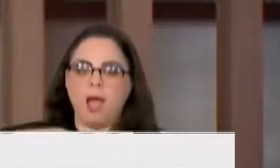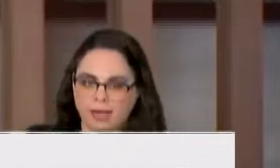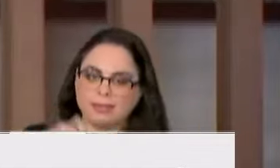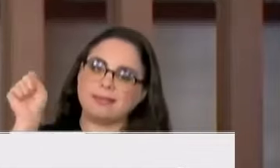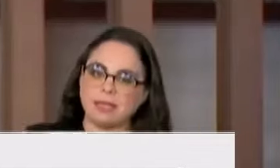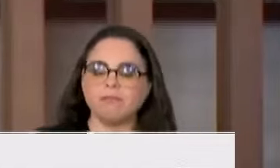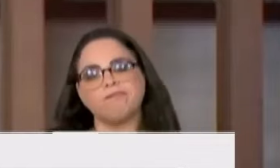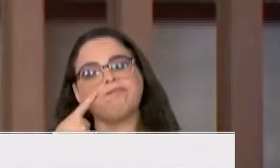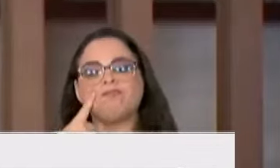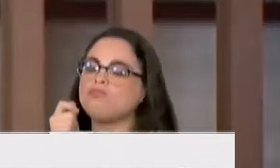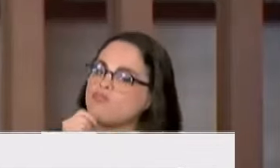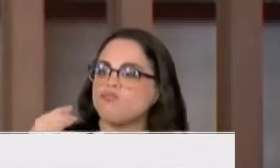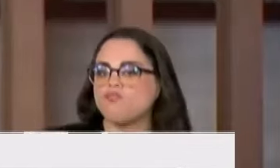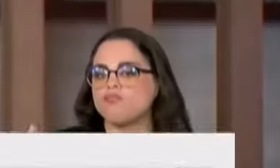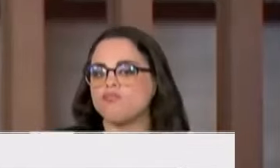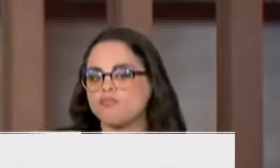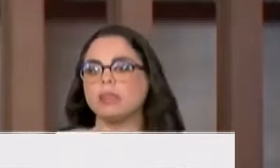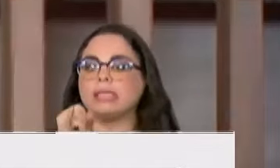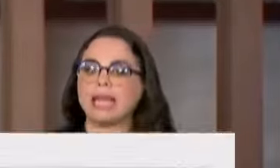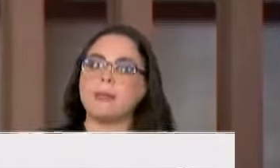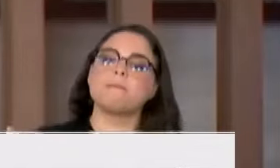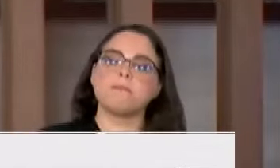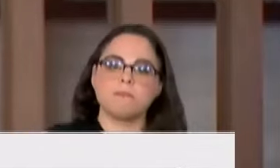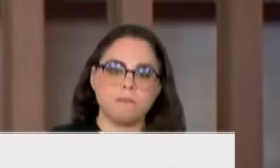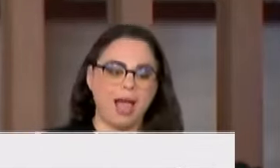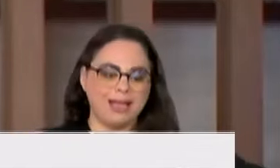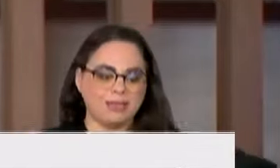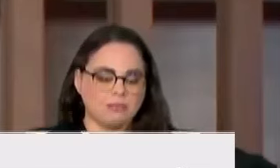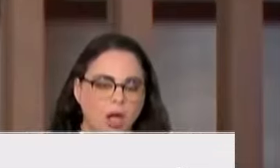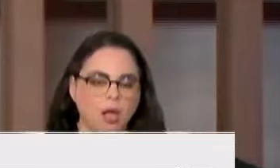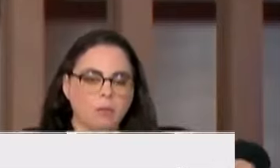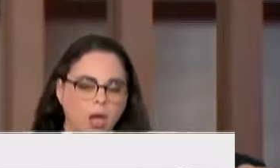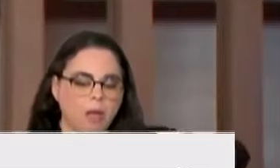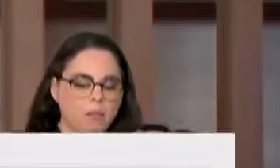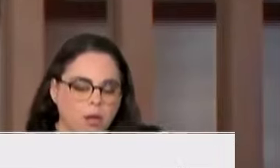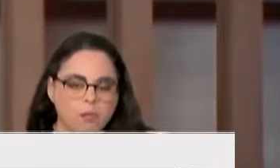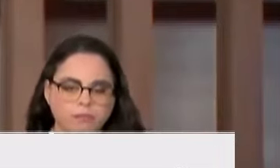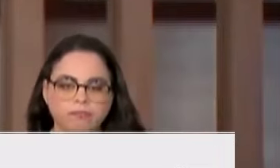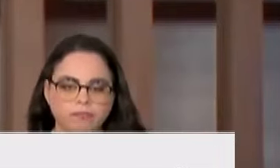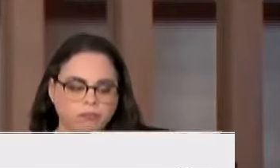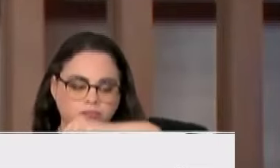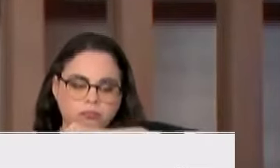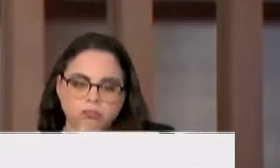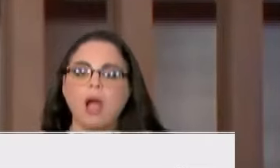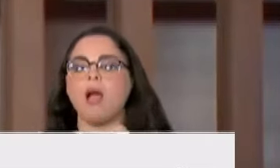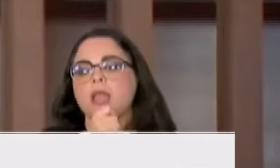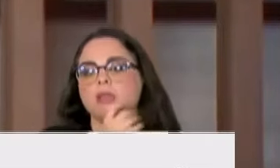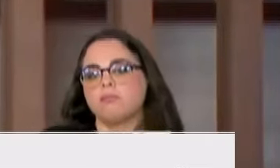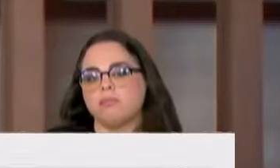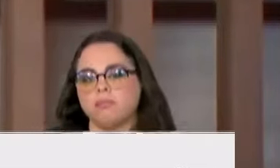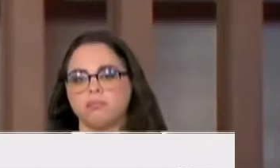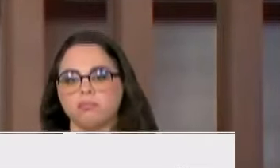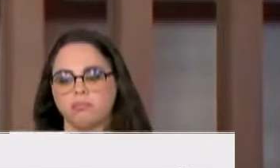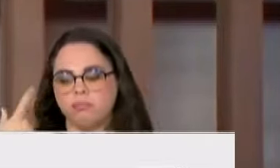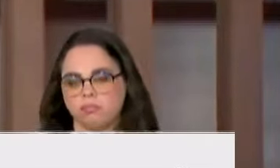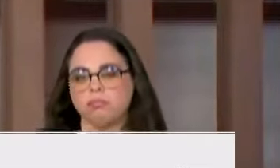ver quais são, há um número de bases ou de outras alternativas que estão sendo tratadas